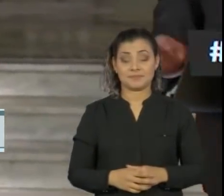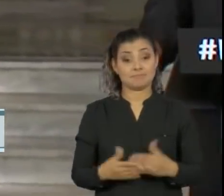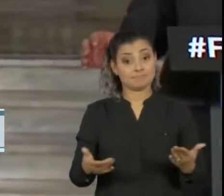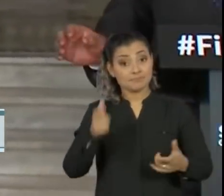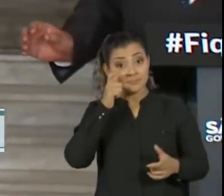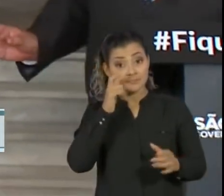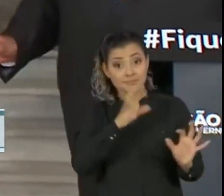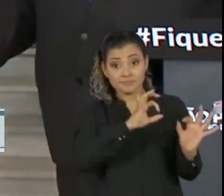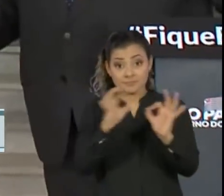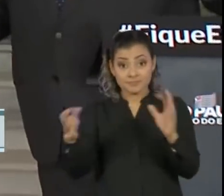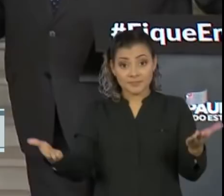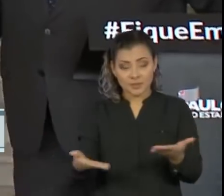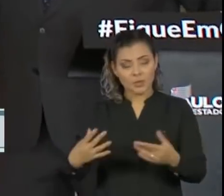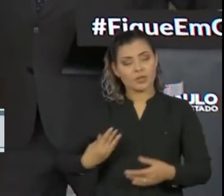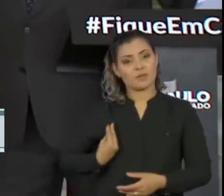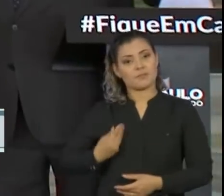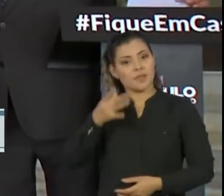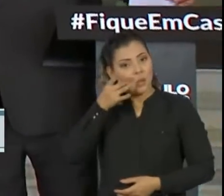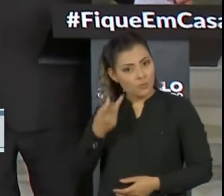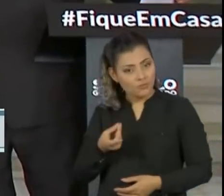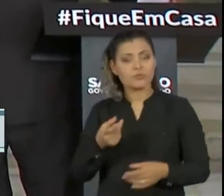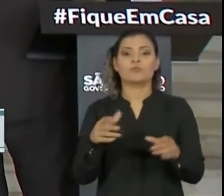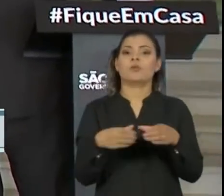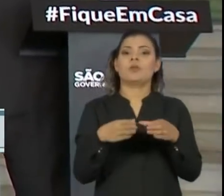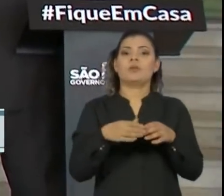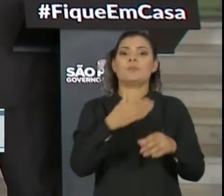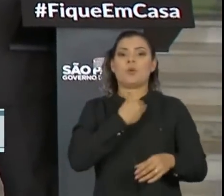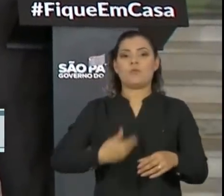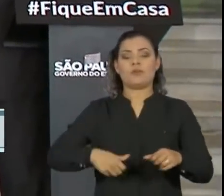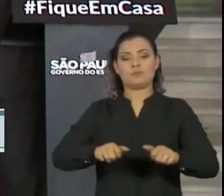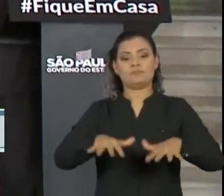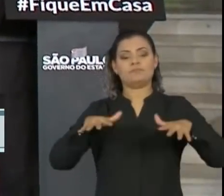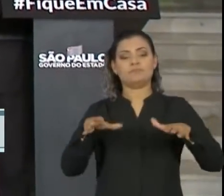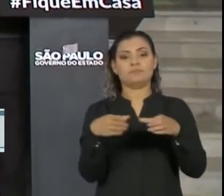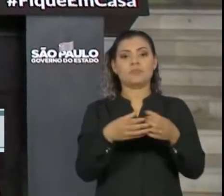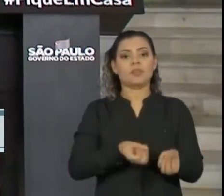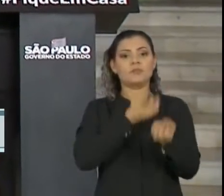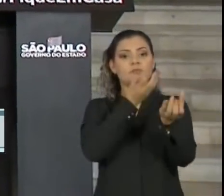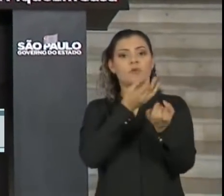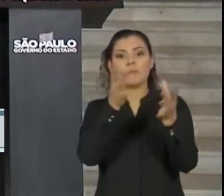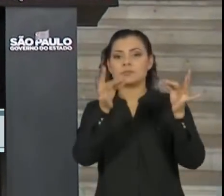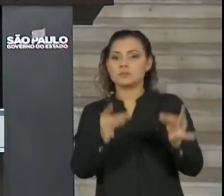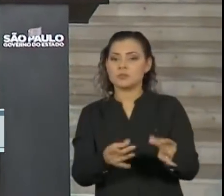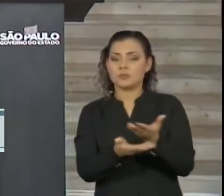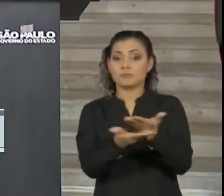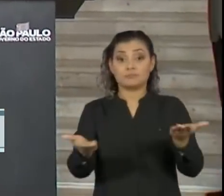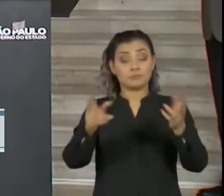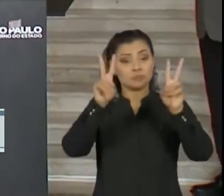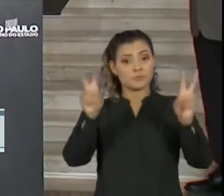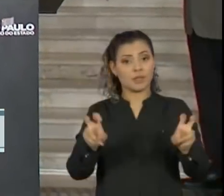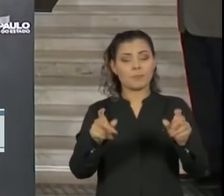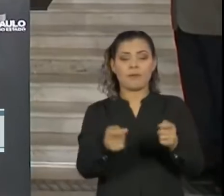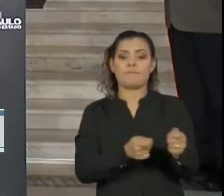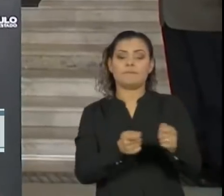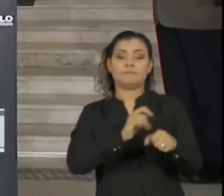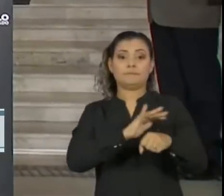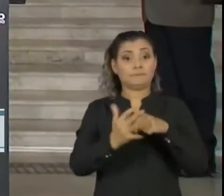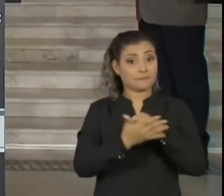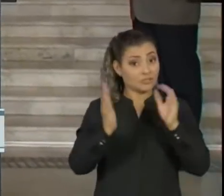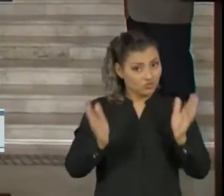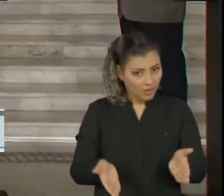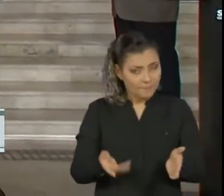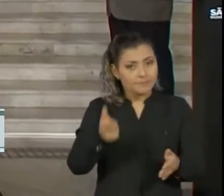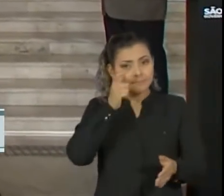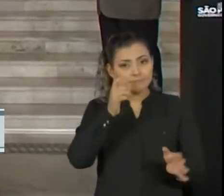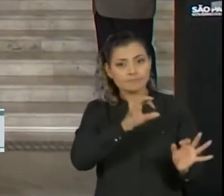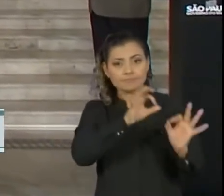Você acompanhou ao vivo a entrevista coletiva da equipe do governo com novas informações e esclarecimentos sobre o combate à pandemia. Veja